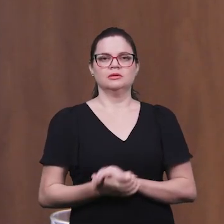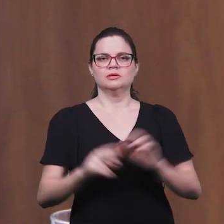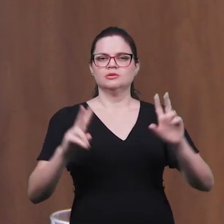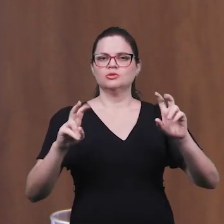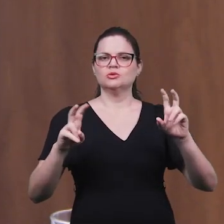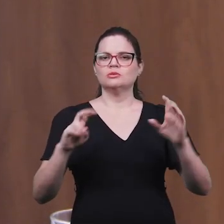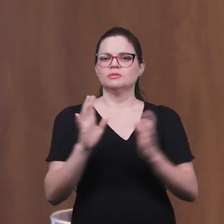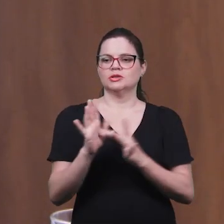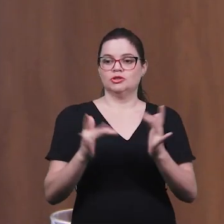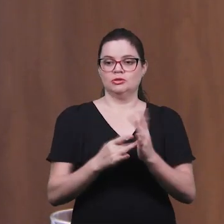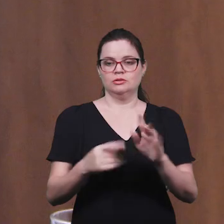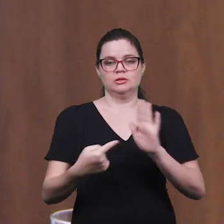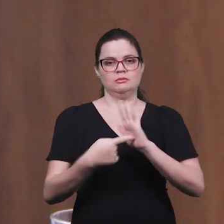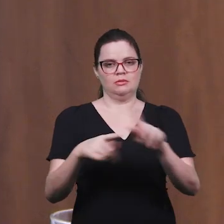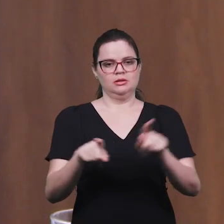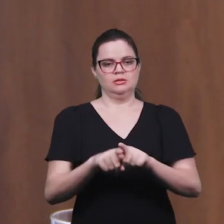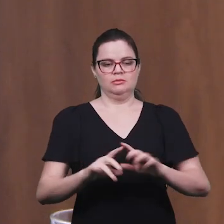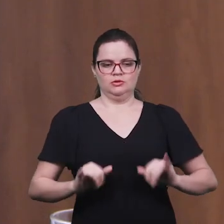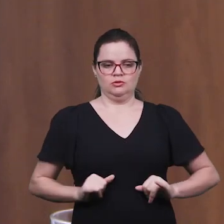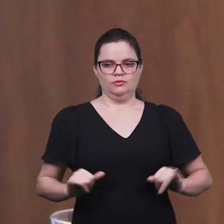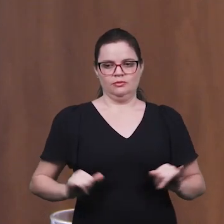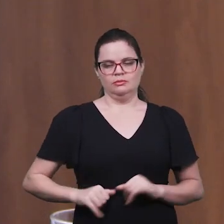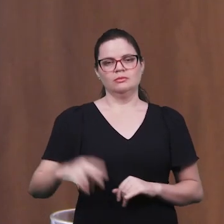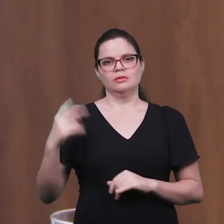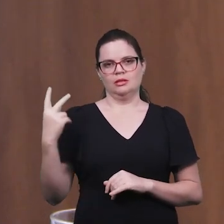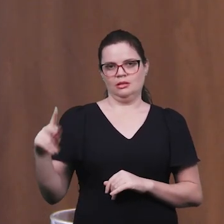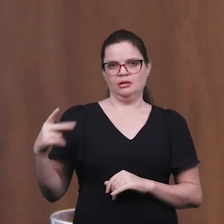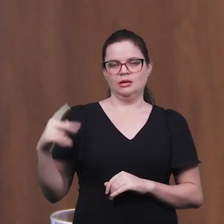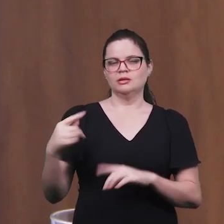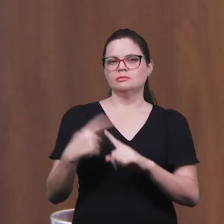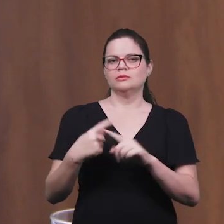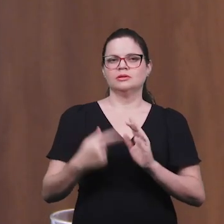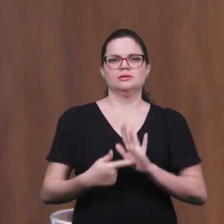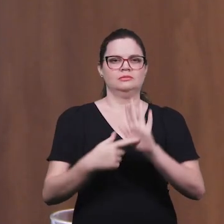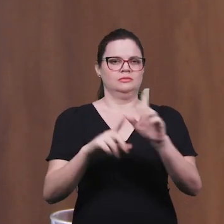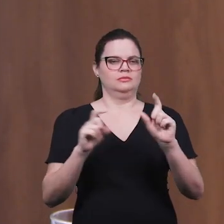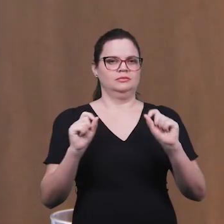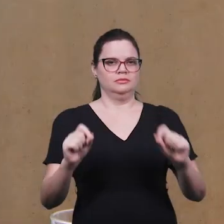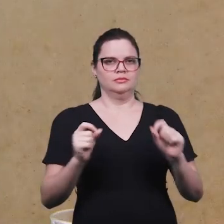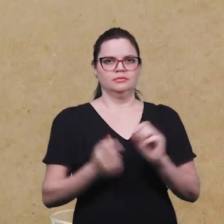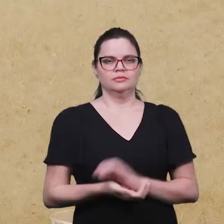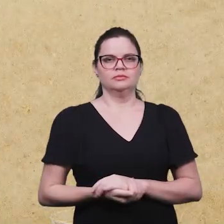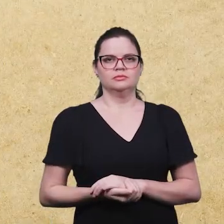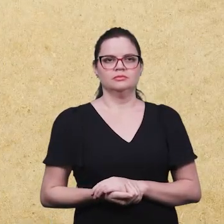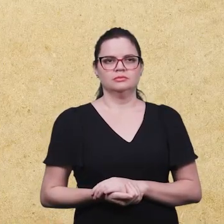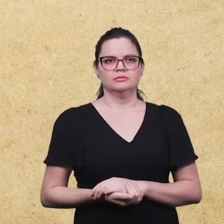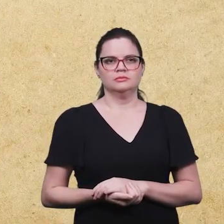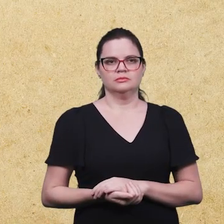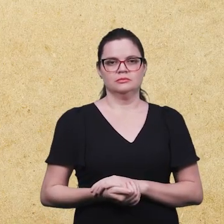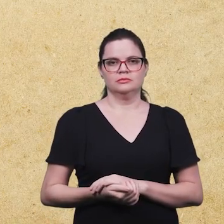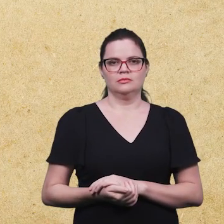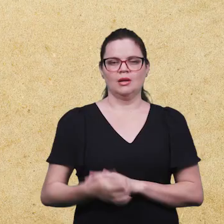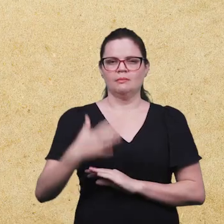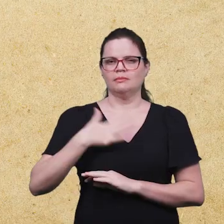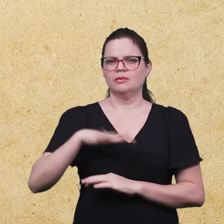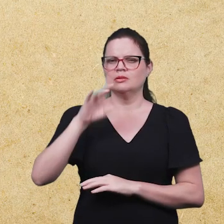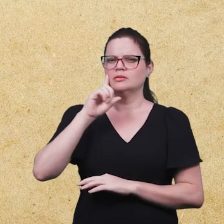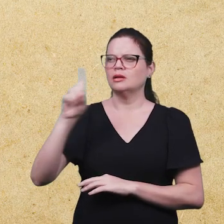sobre Jesus o seu sofrimento. Quando ele diz assim, Deus